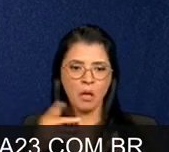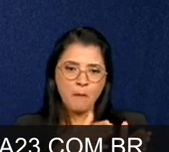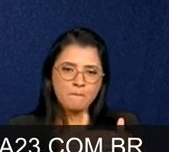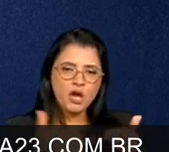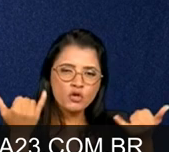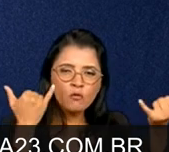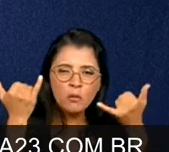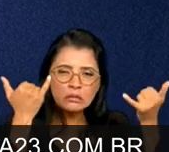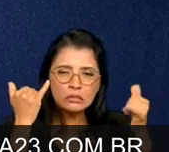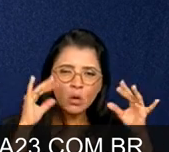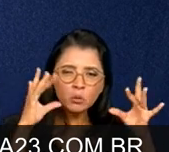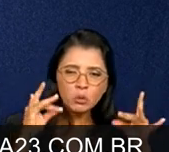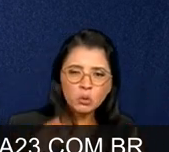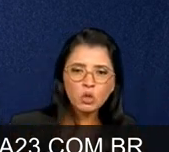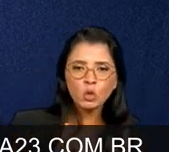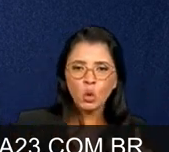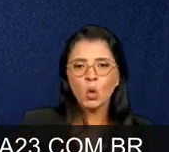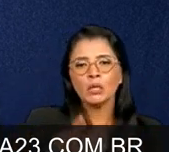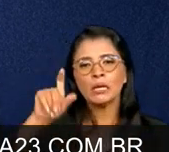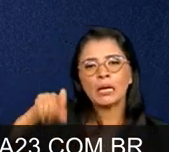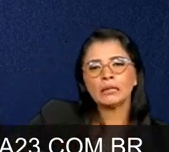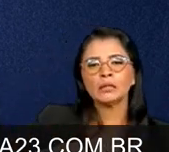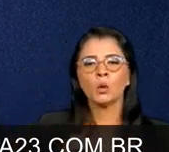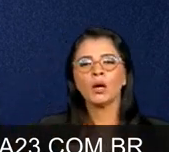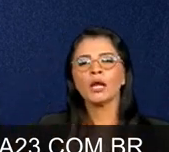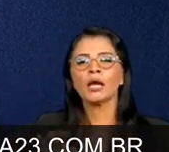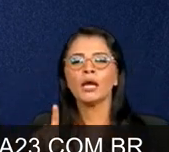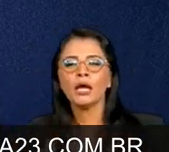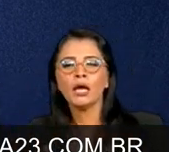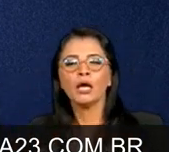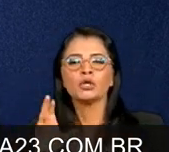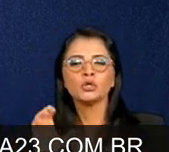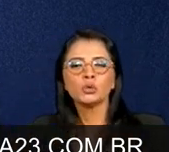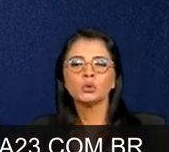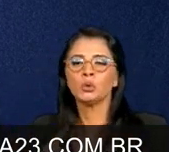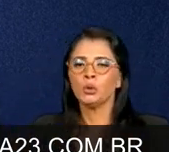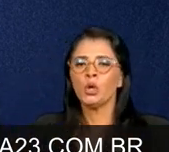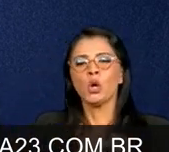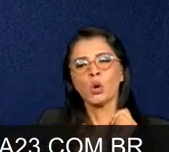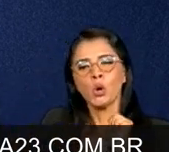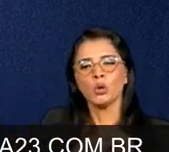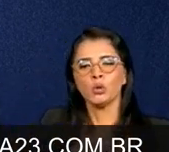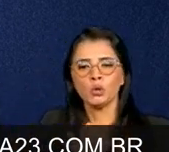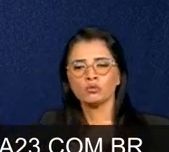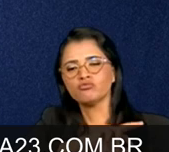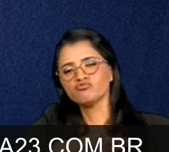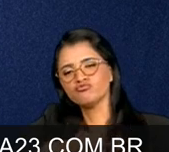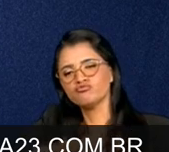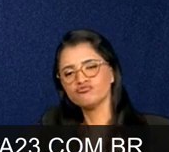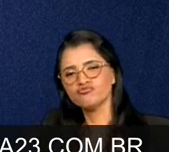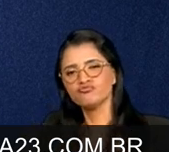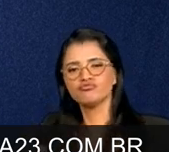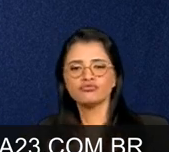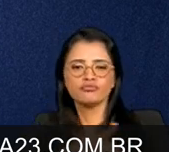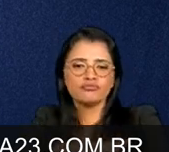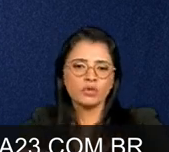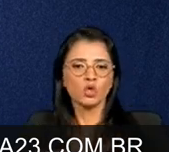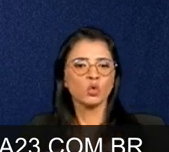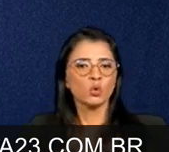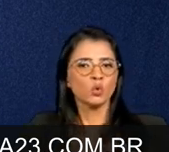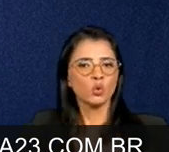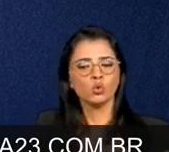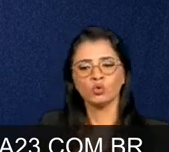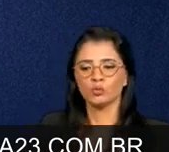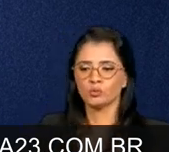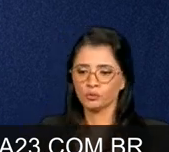os dados do cartão de crédito da pessoa, código de segurança, etc., endereço, tudo.